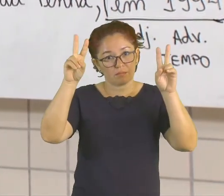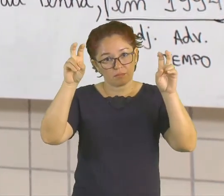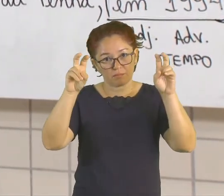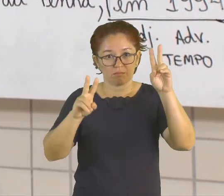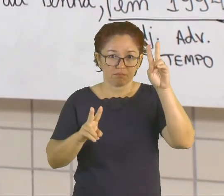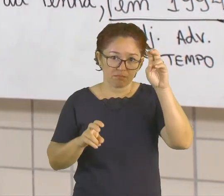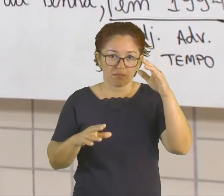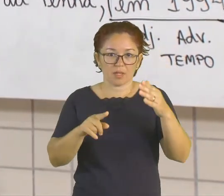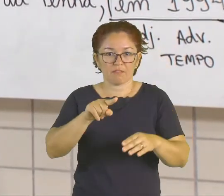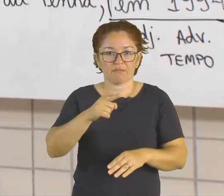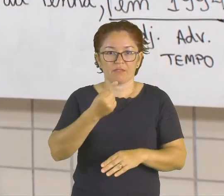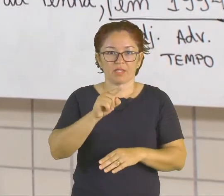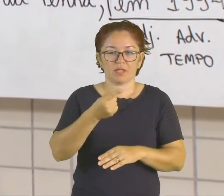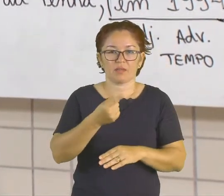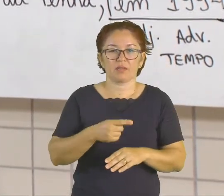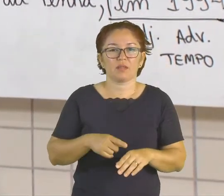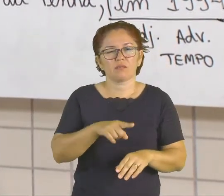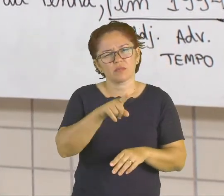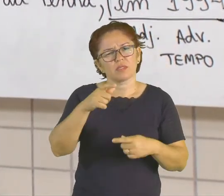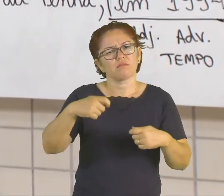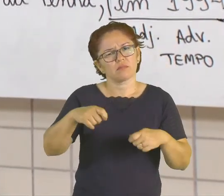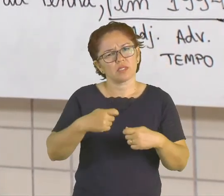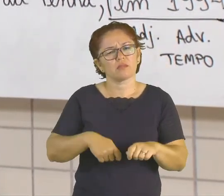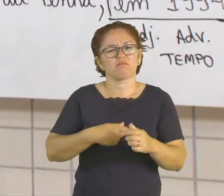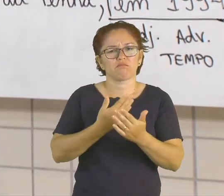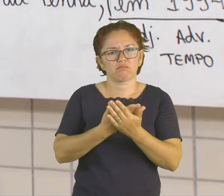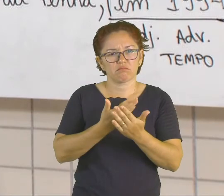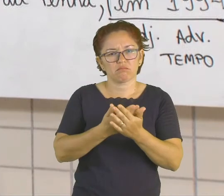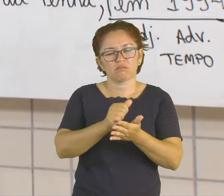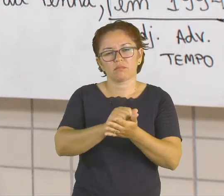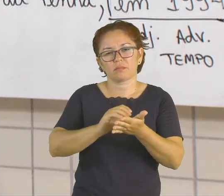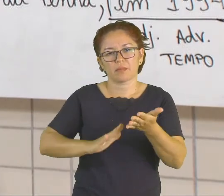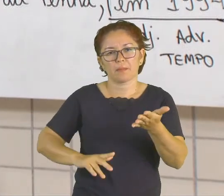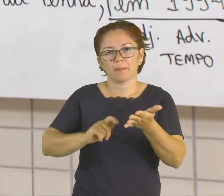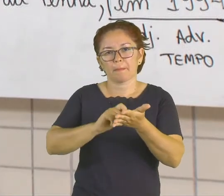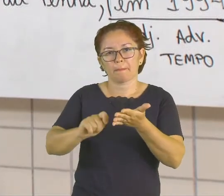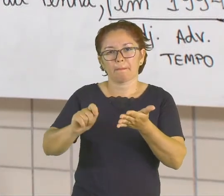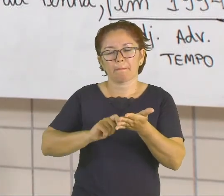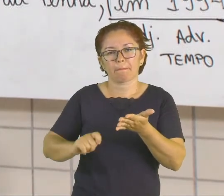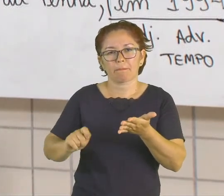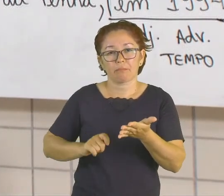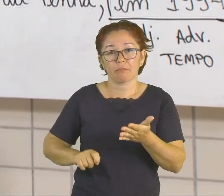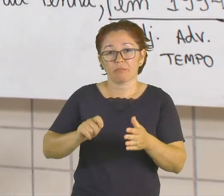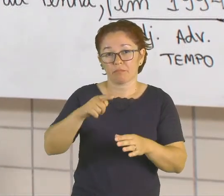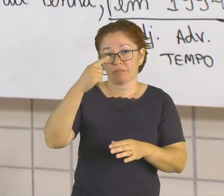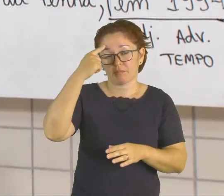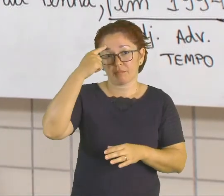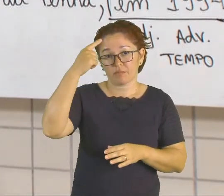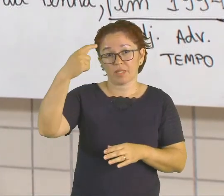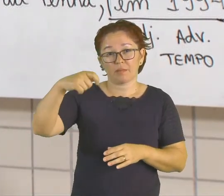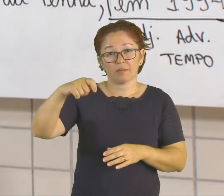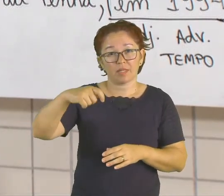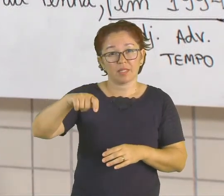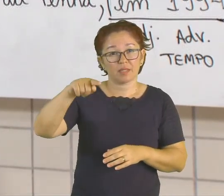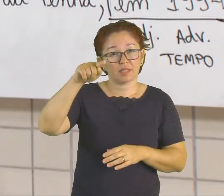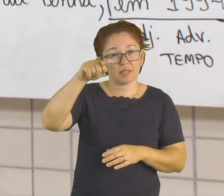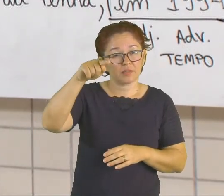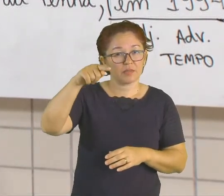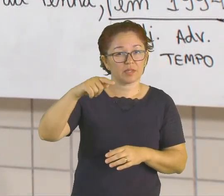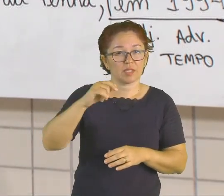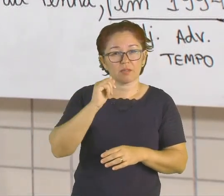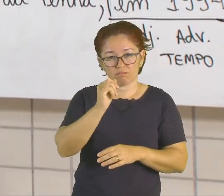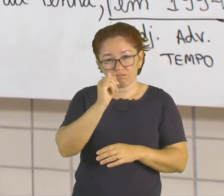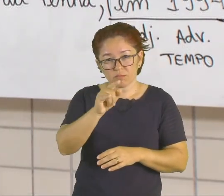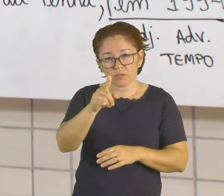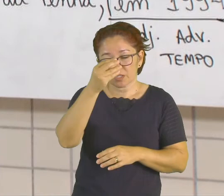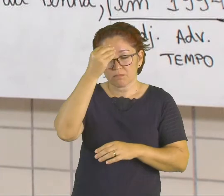aspas e vírgulas. Estudem, façam as atividades propostas, não esqueçam de fazer o mapa mental durante a aula